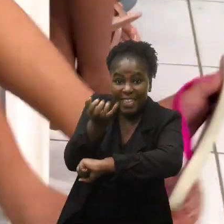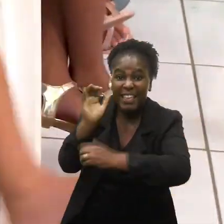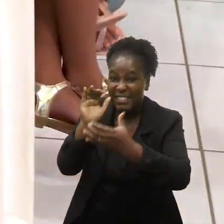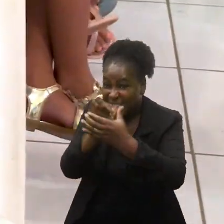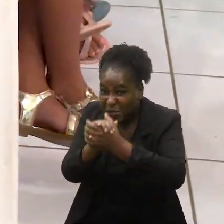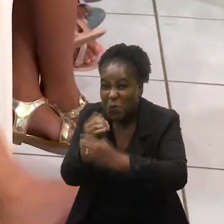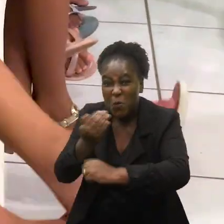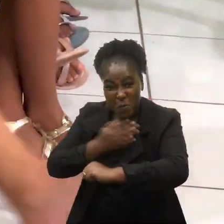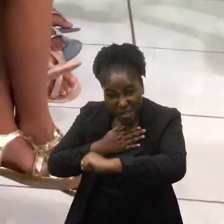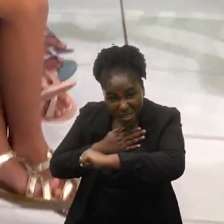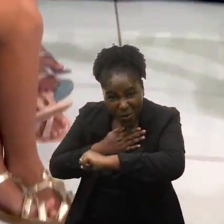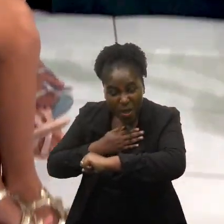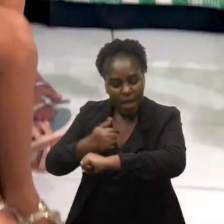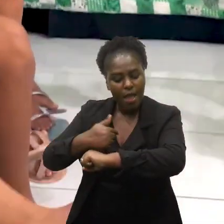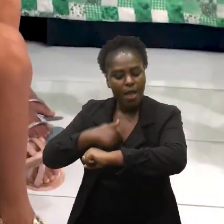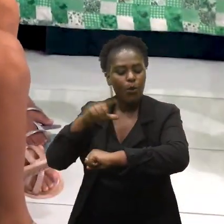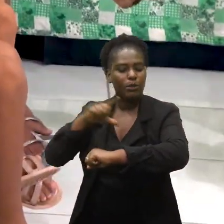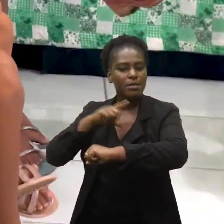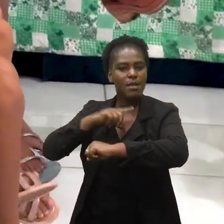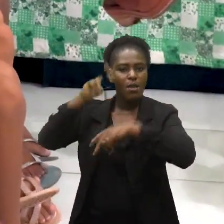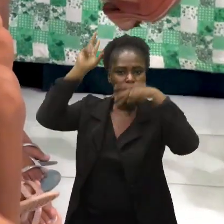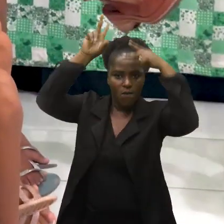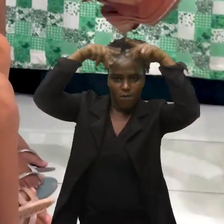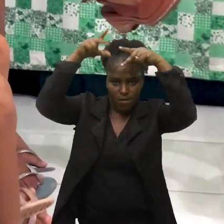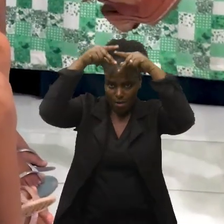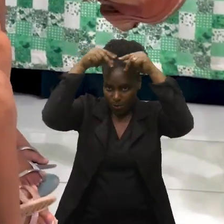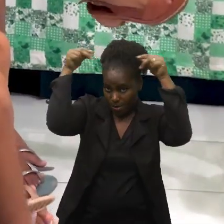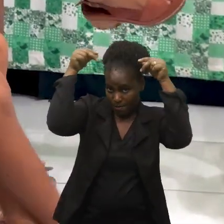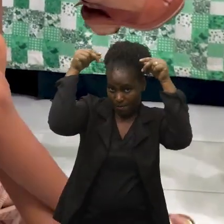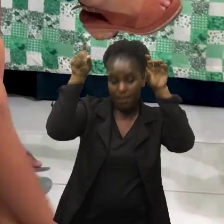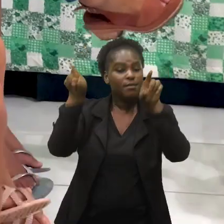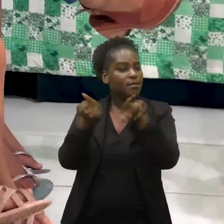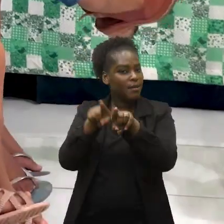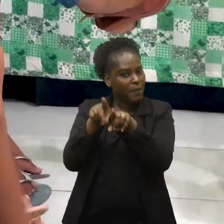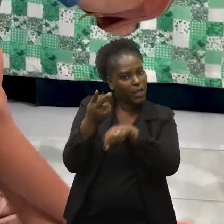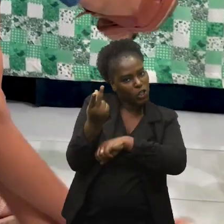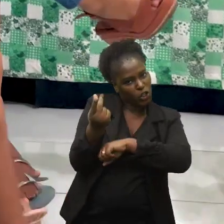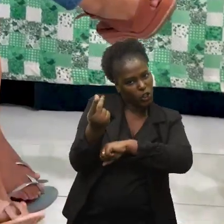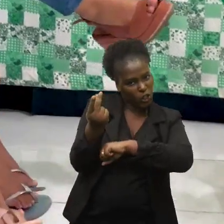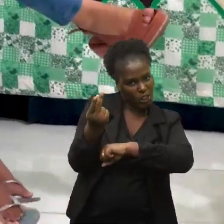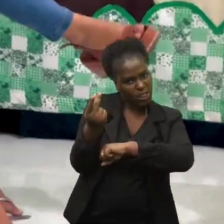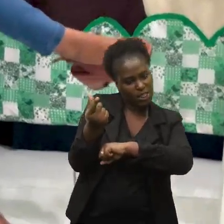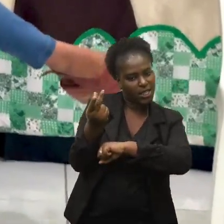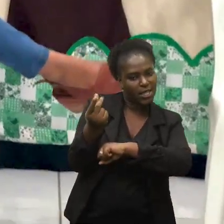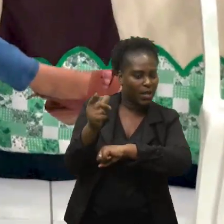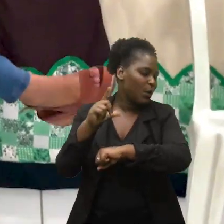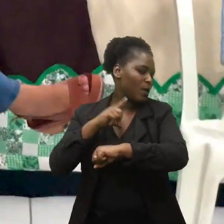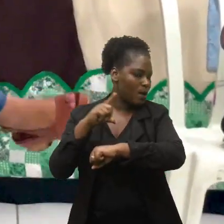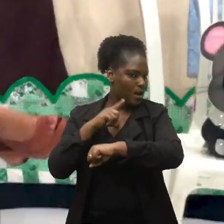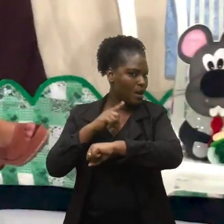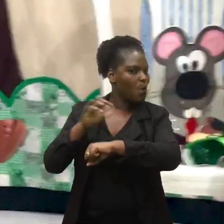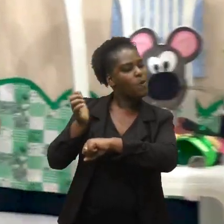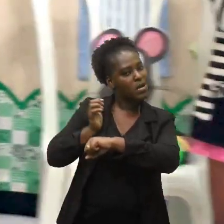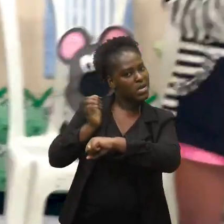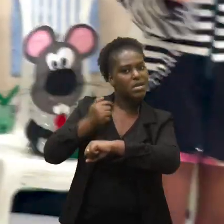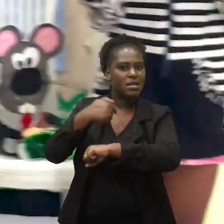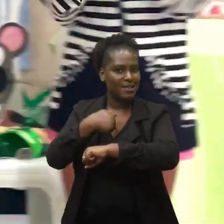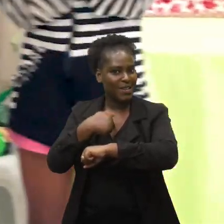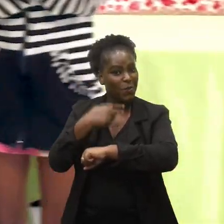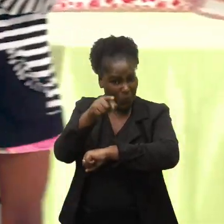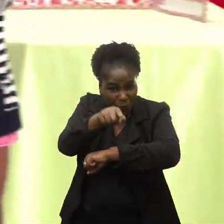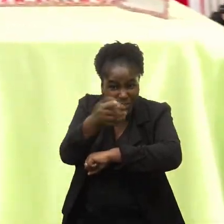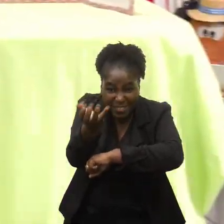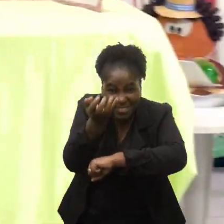e dinheiro na caixinha? Quem quer casar com a dona baratinha, que